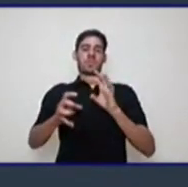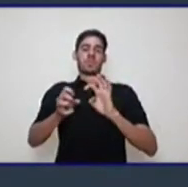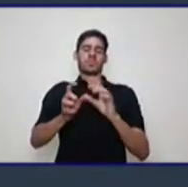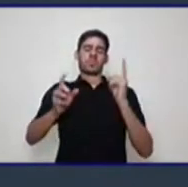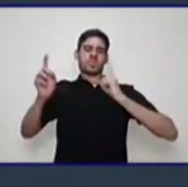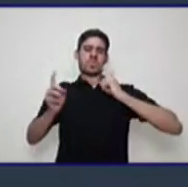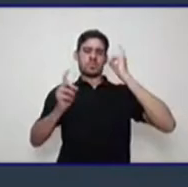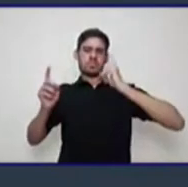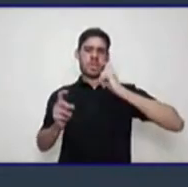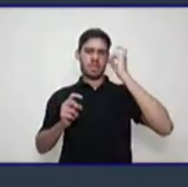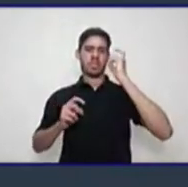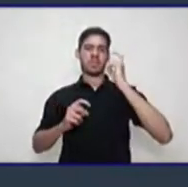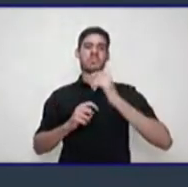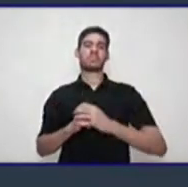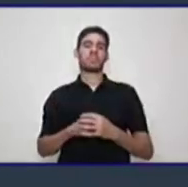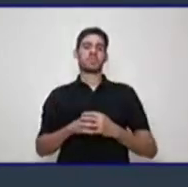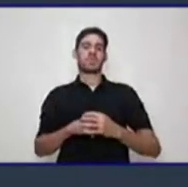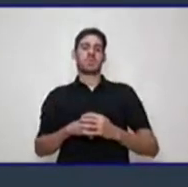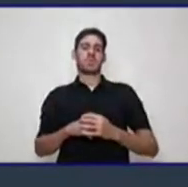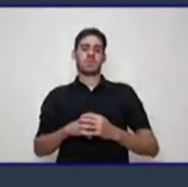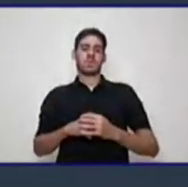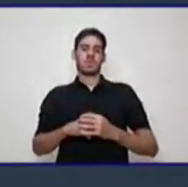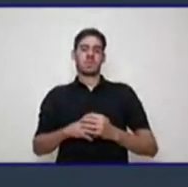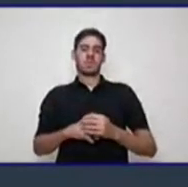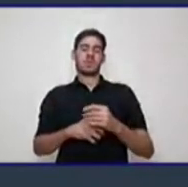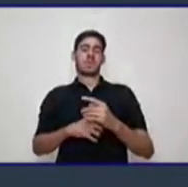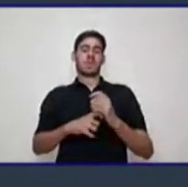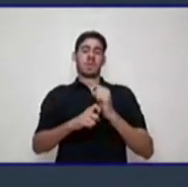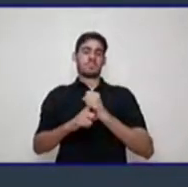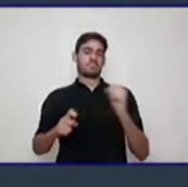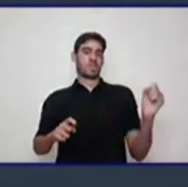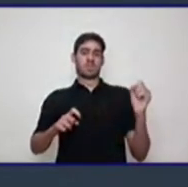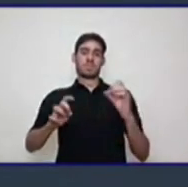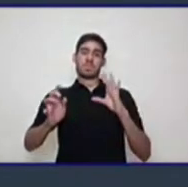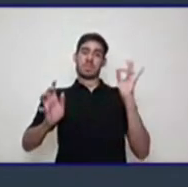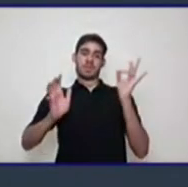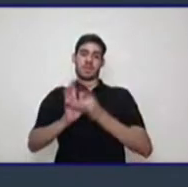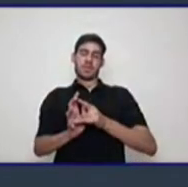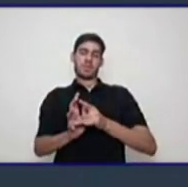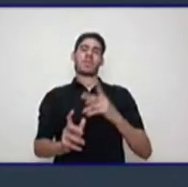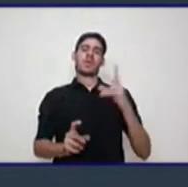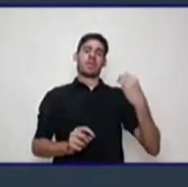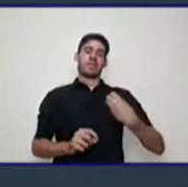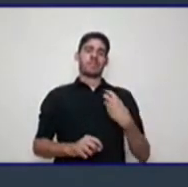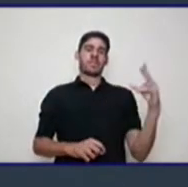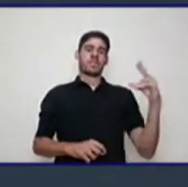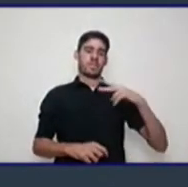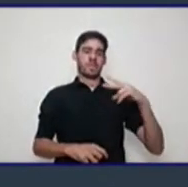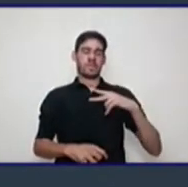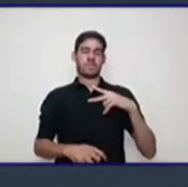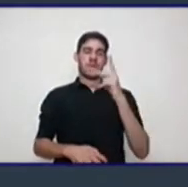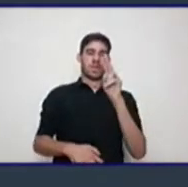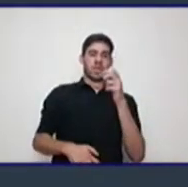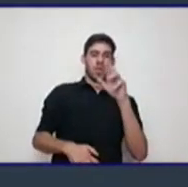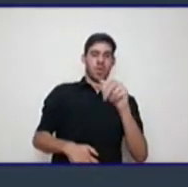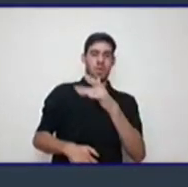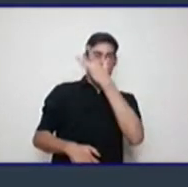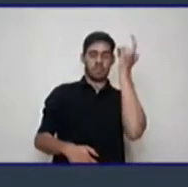expressão e a inviolabilidade da intimidade, da vida privada, da honra e da imagem das